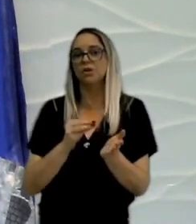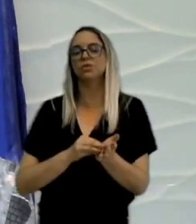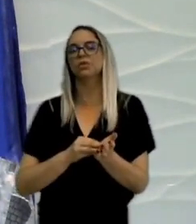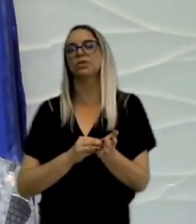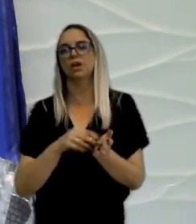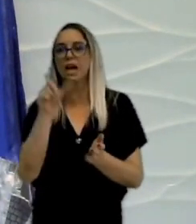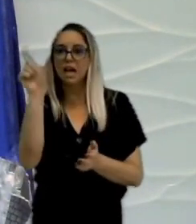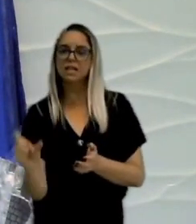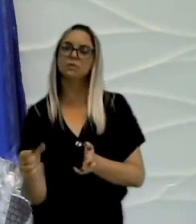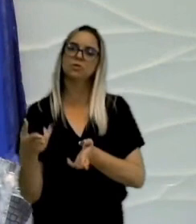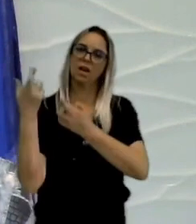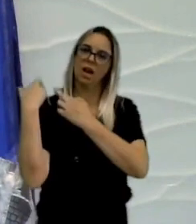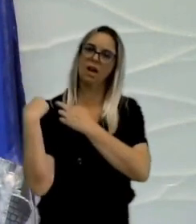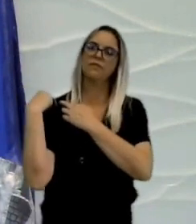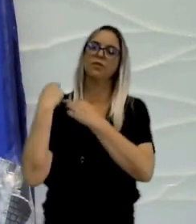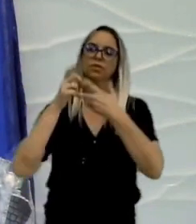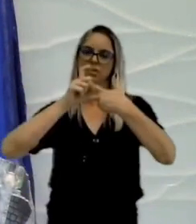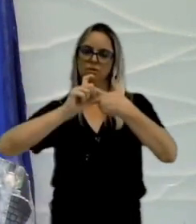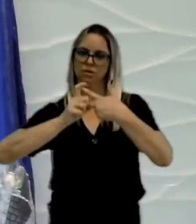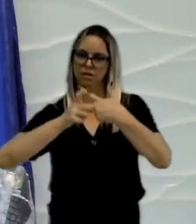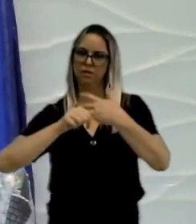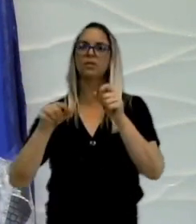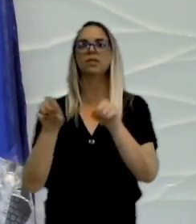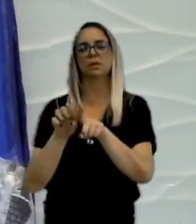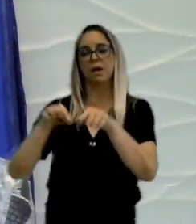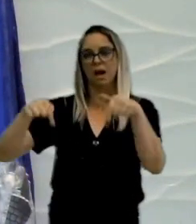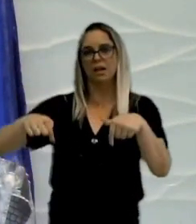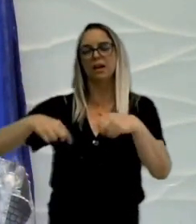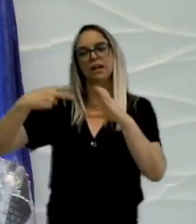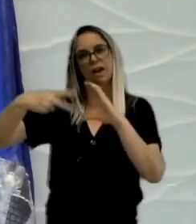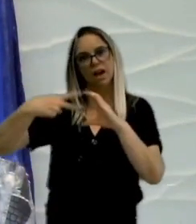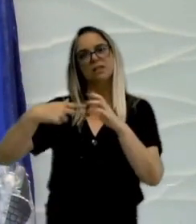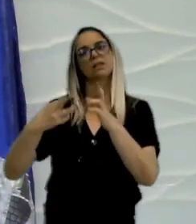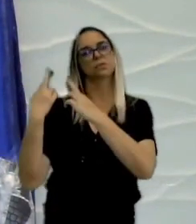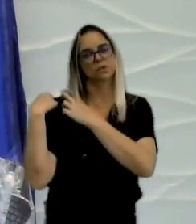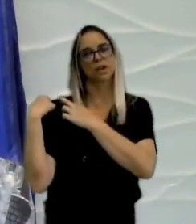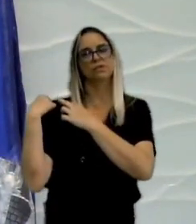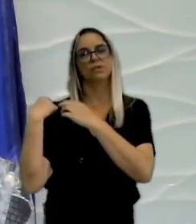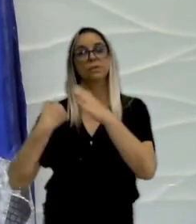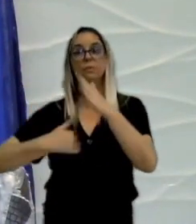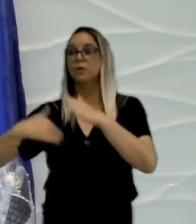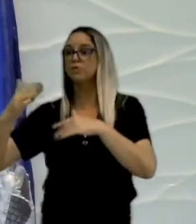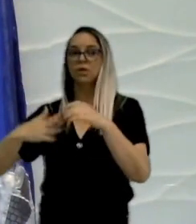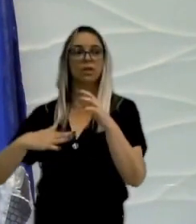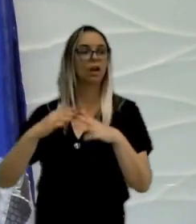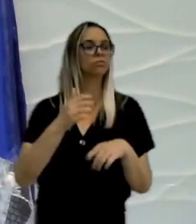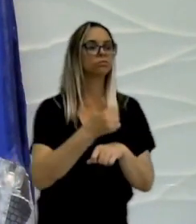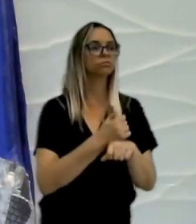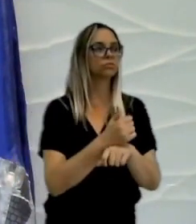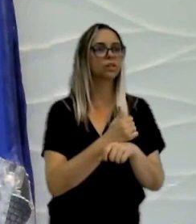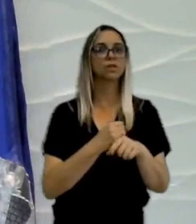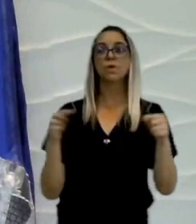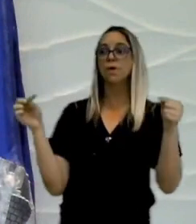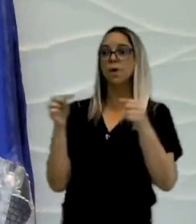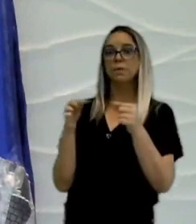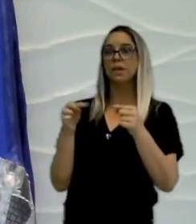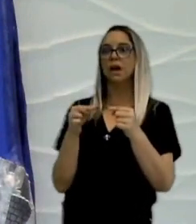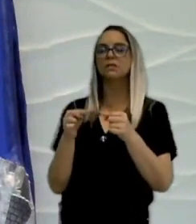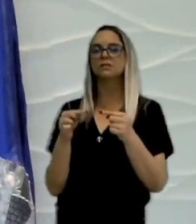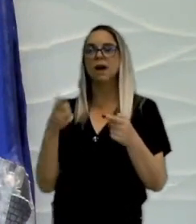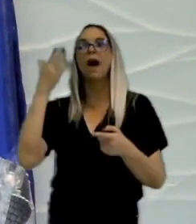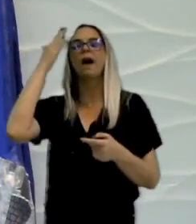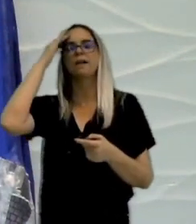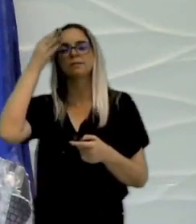gente espera, tanto do Poder Executivo como essa casa, e também com os profissionais de entidade, a gente chegar a um consenso para que possa